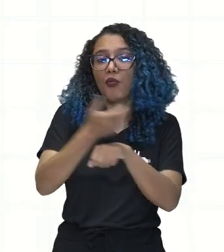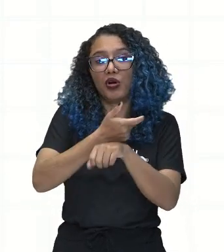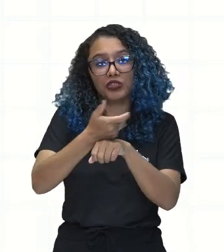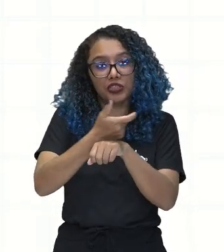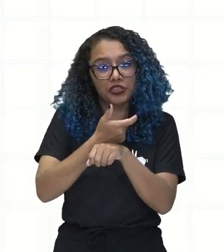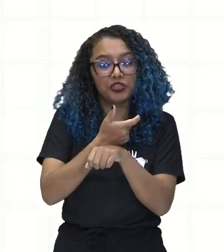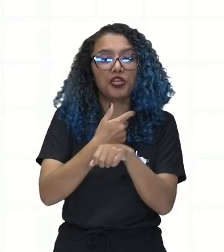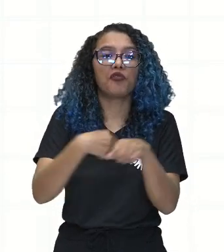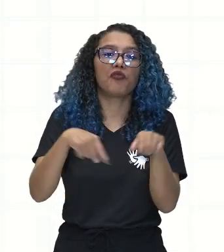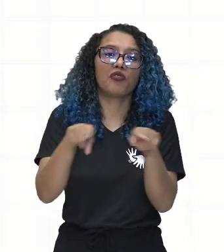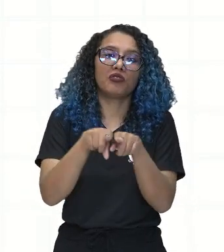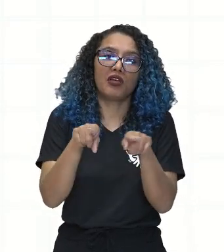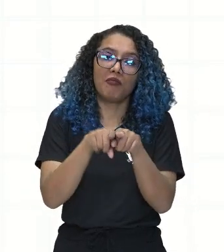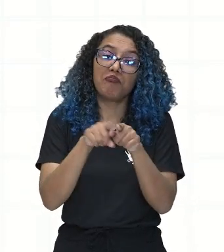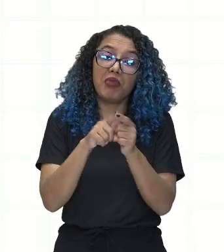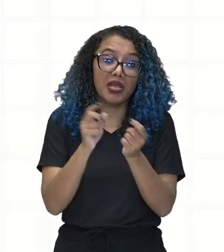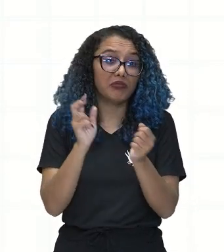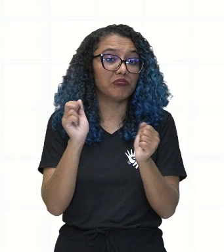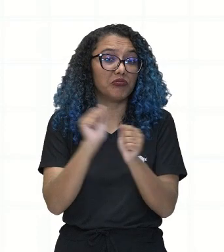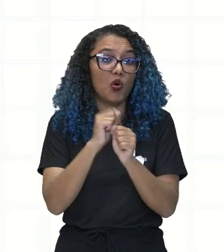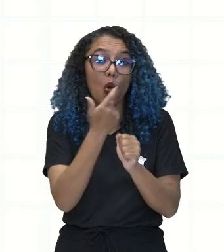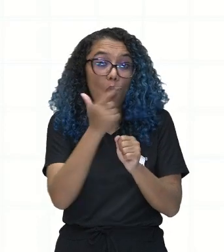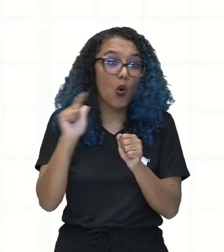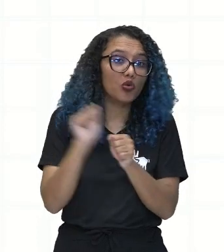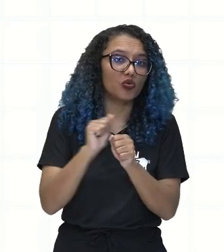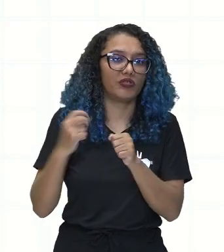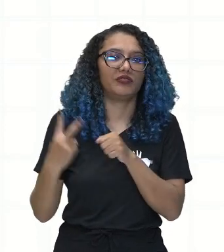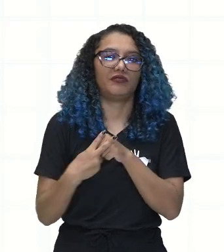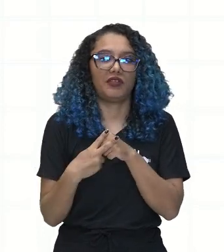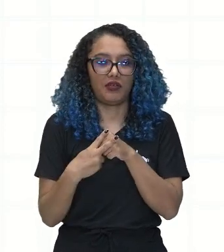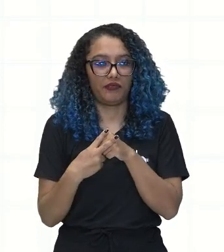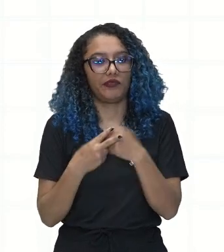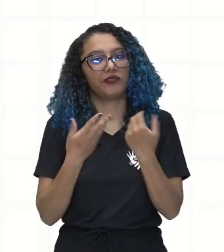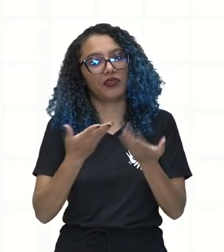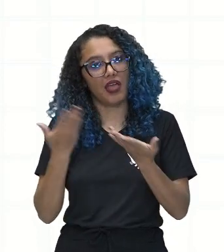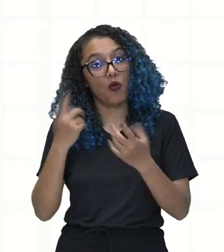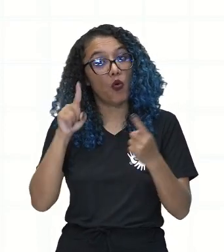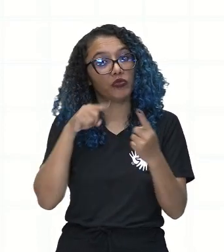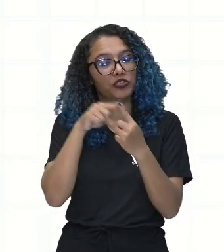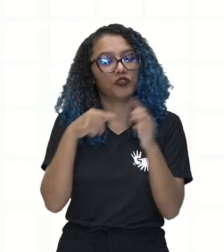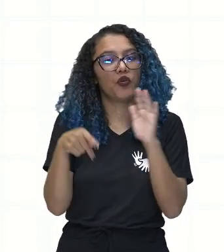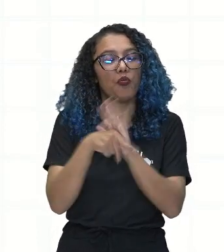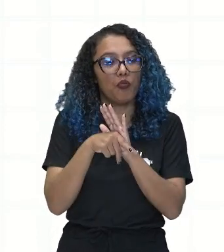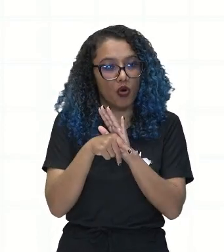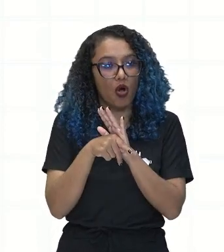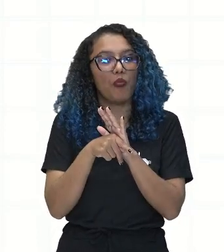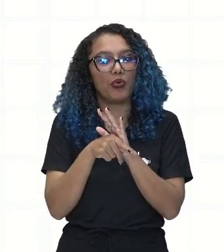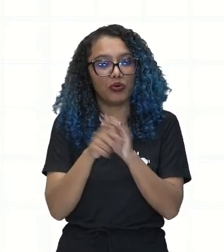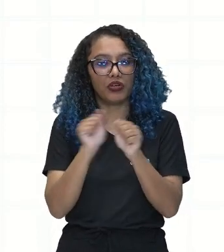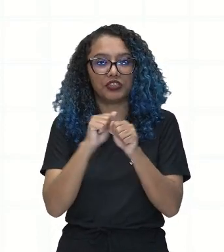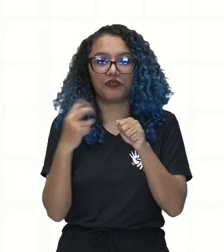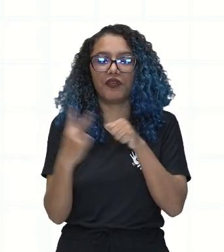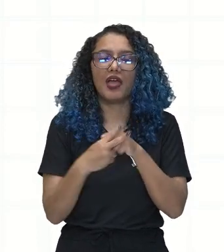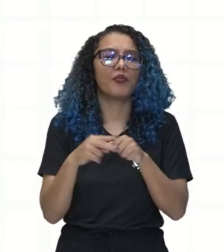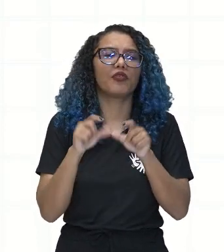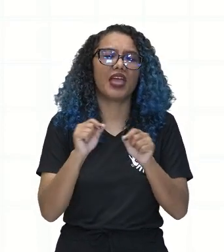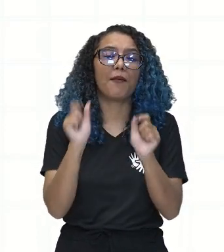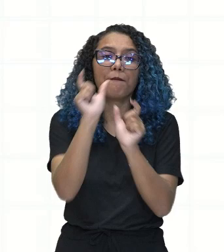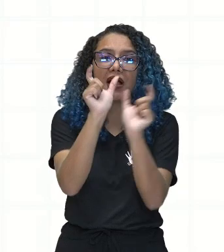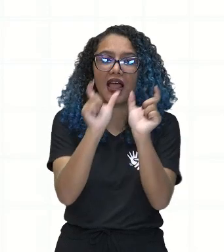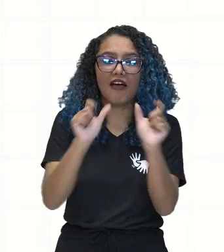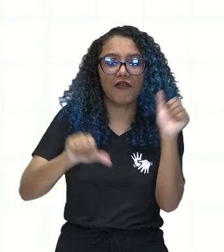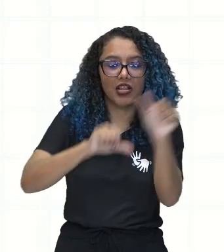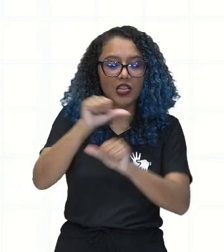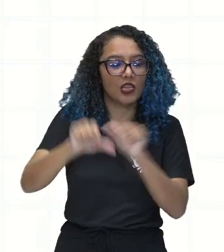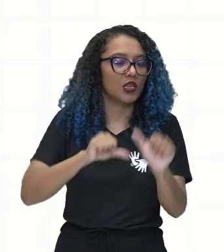modificando o próprio advérbio. Então, o advérbio, eles são palavras invariáveis. O que o senhor quer dizer, professor,